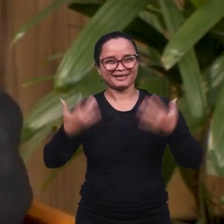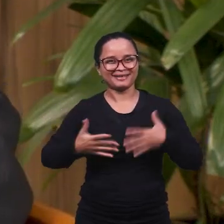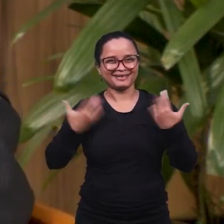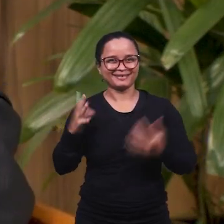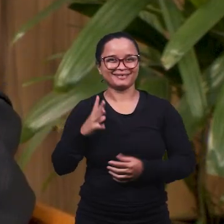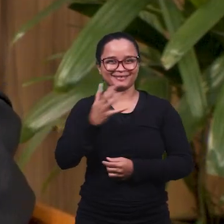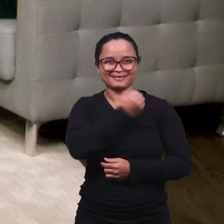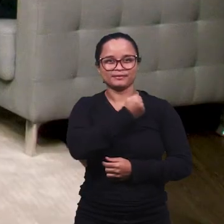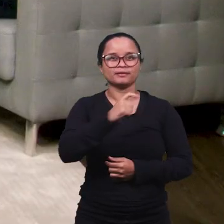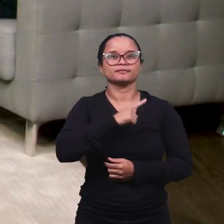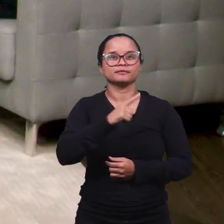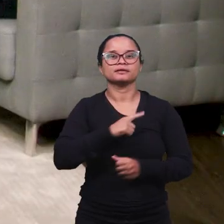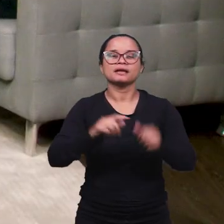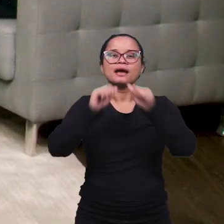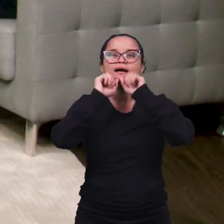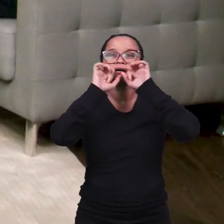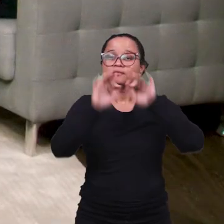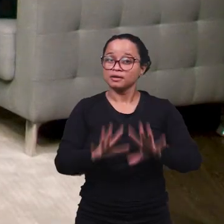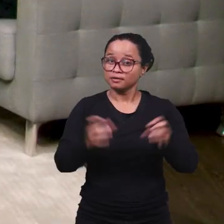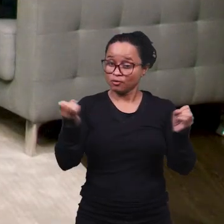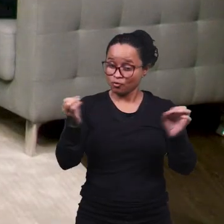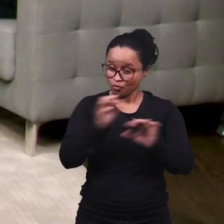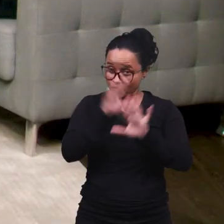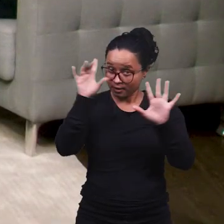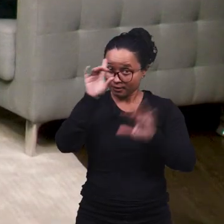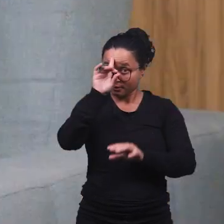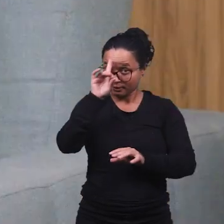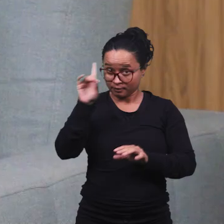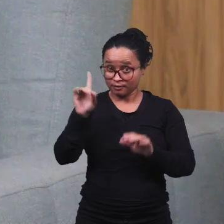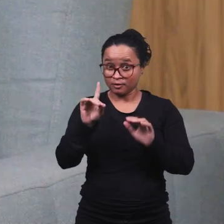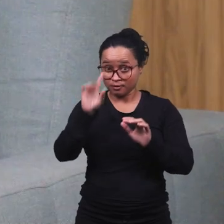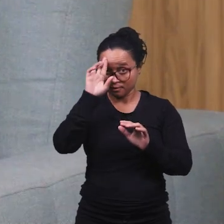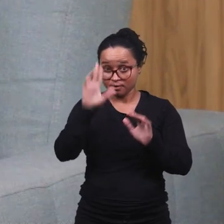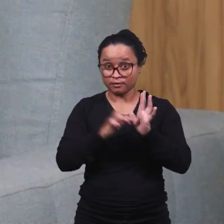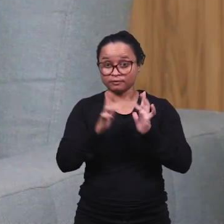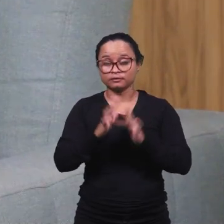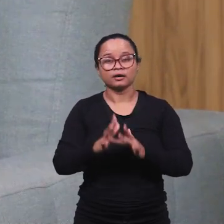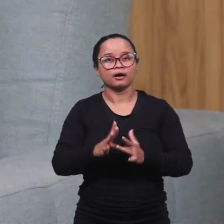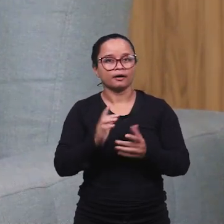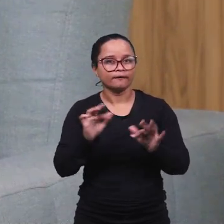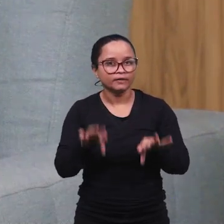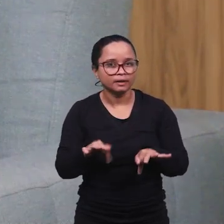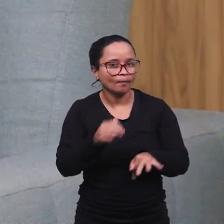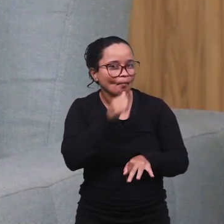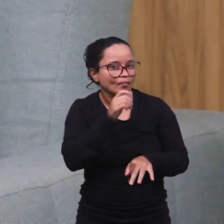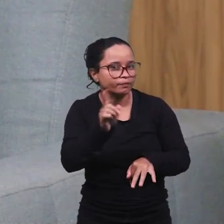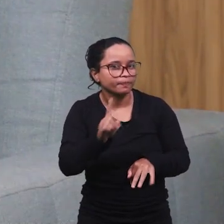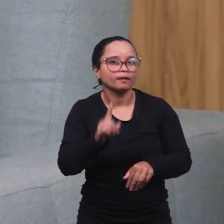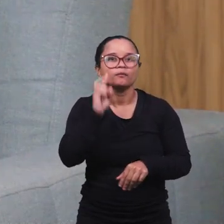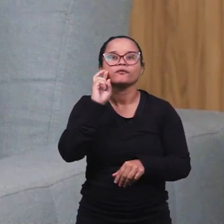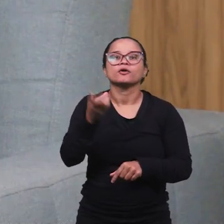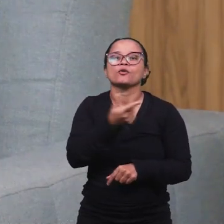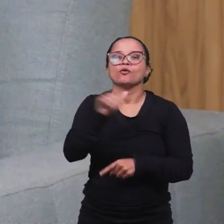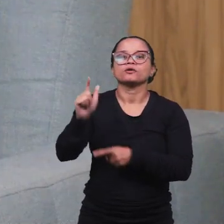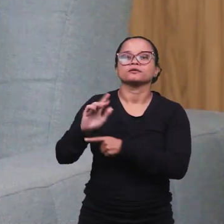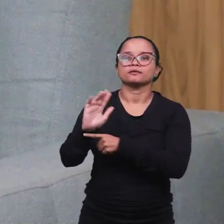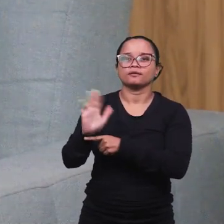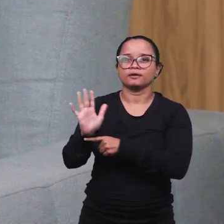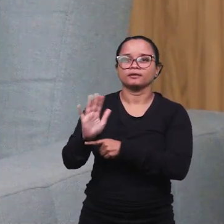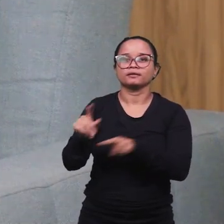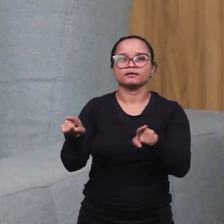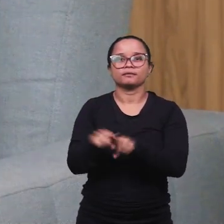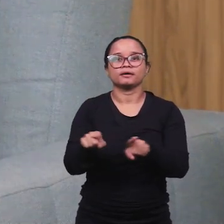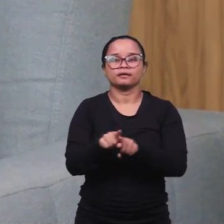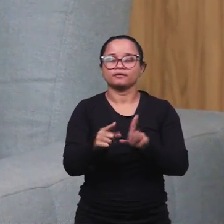da salvação. Que bênção, glória a Jesus, que maravilha. Não acabou não, hein? Nós vamos assistir agora mais vídeos. E